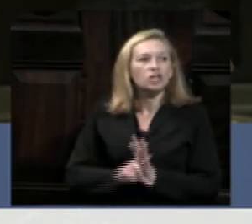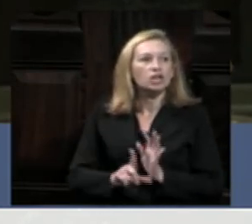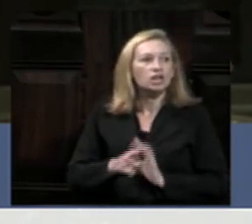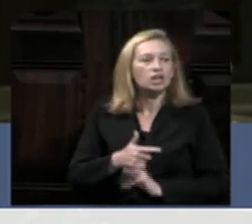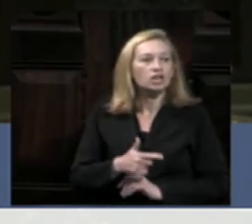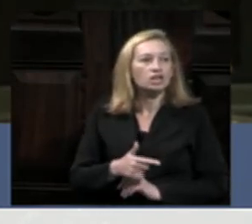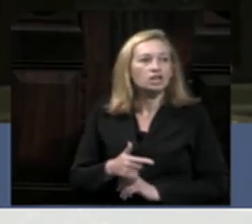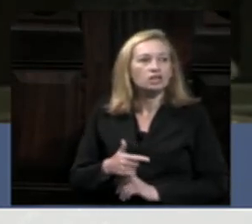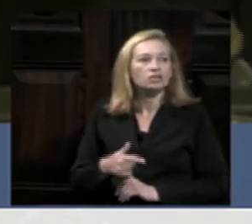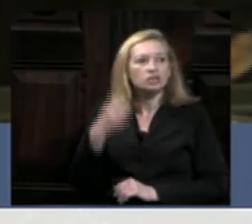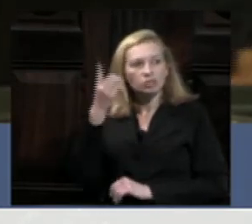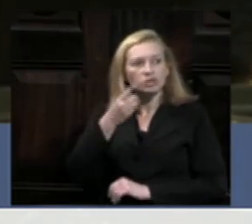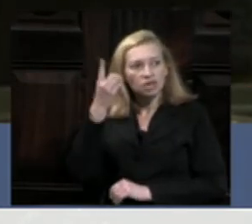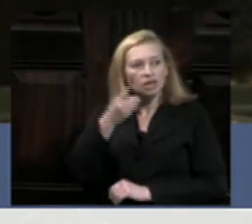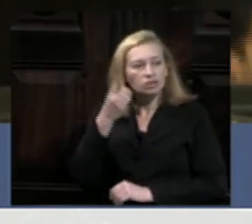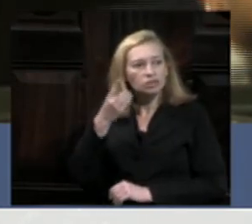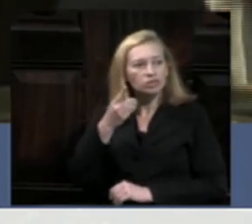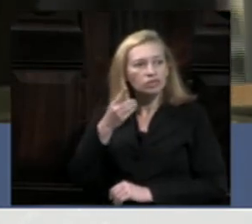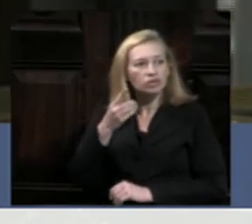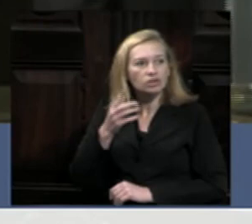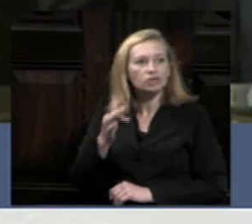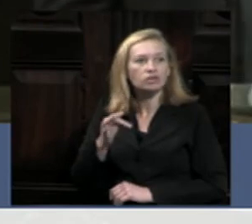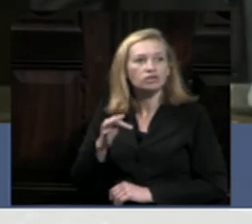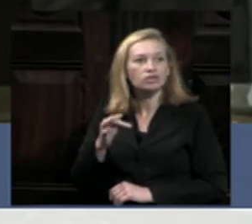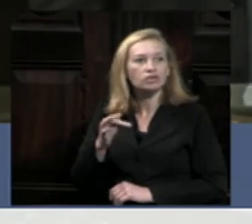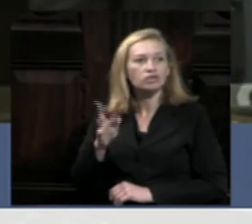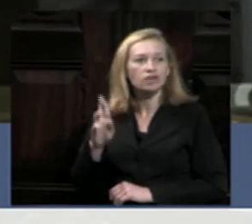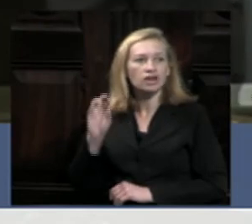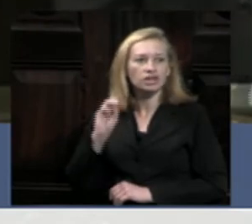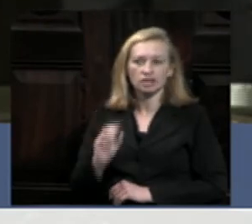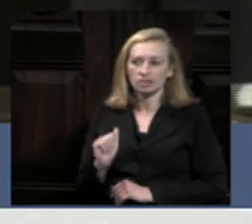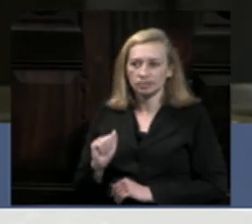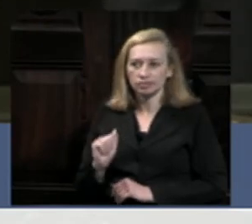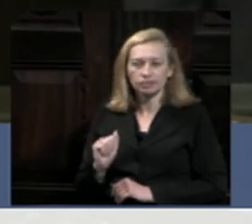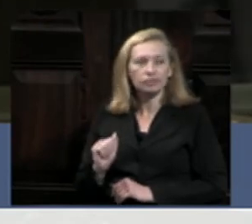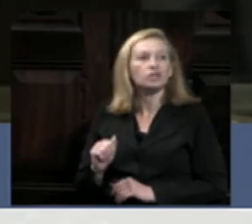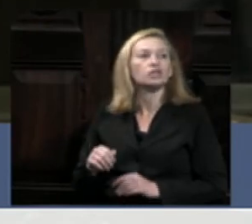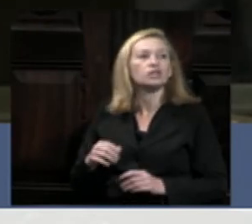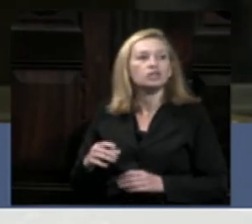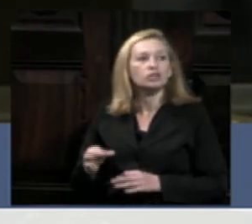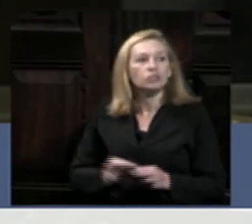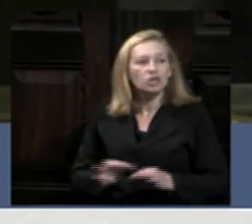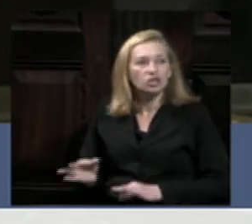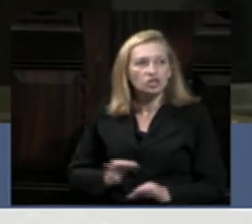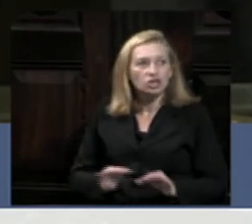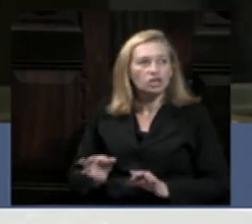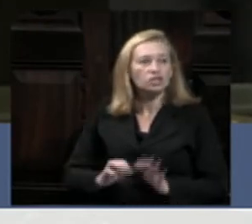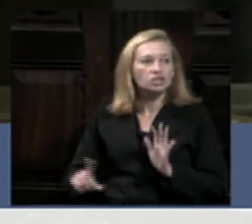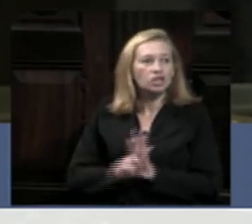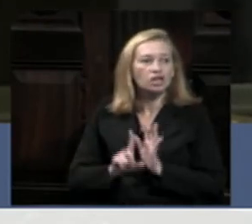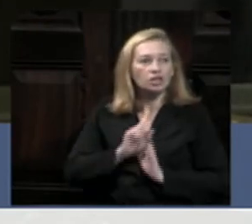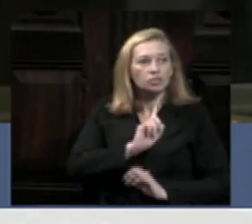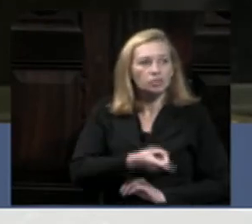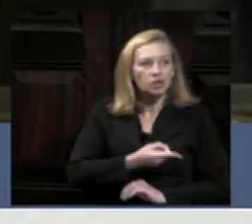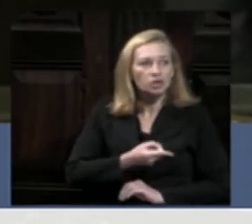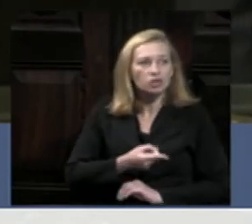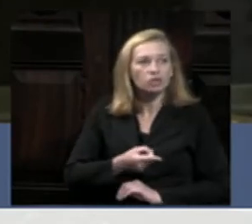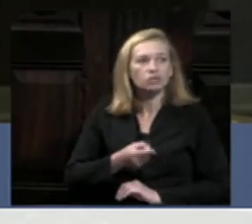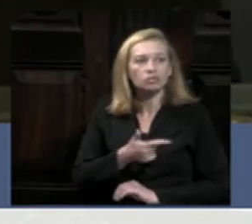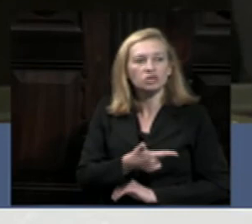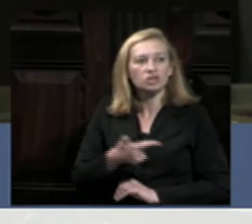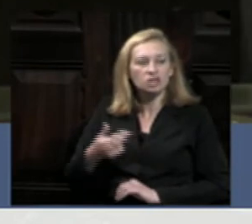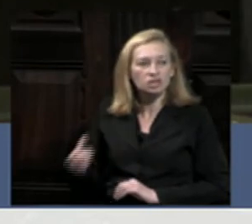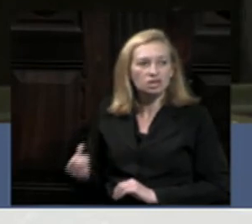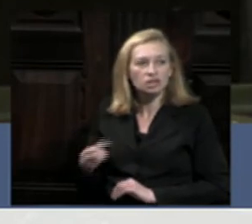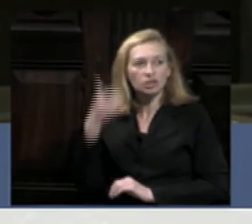de autoria do deputado Farid Abrão. Projeto de lei número 1821-A de 2016,